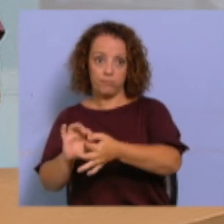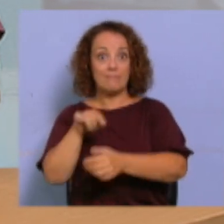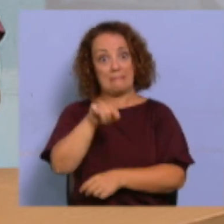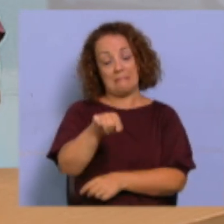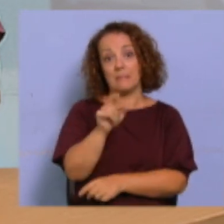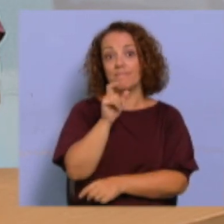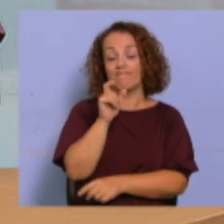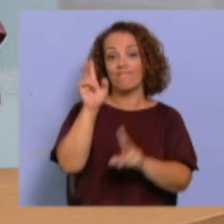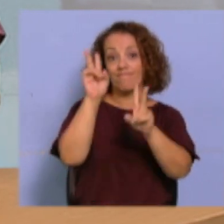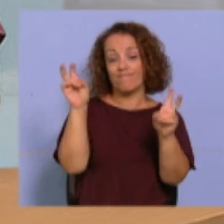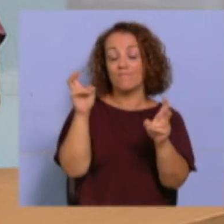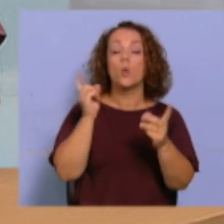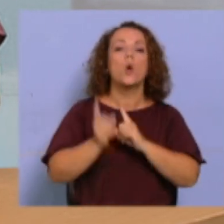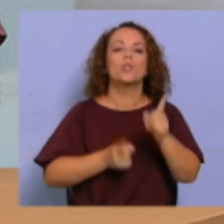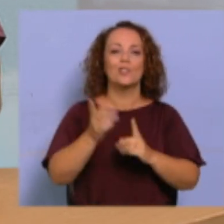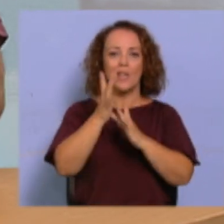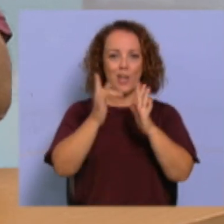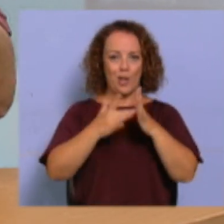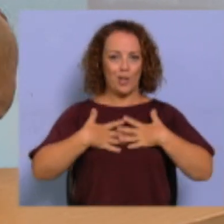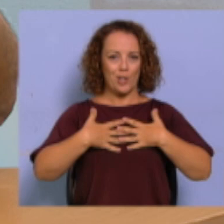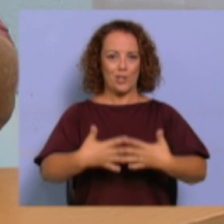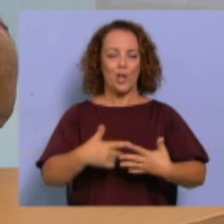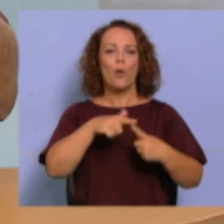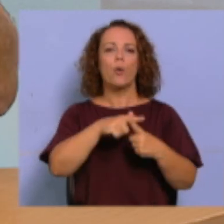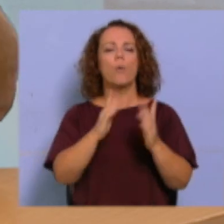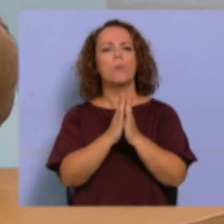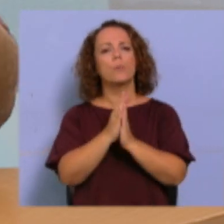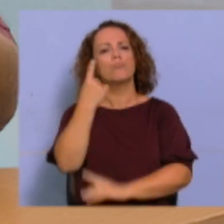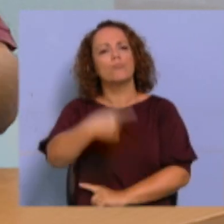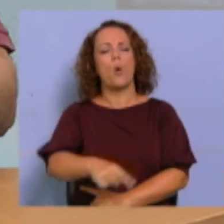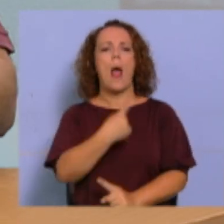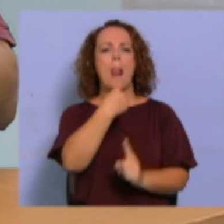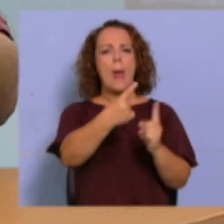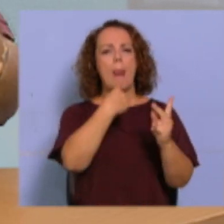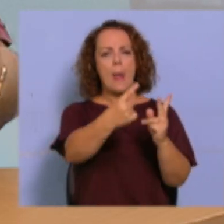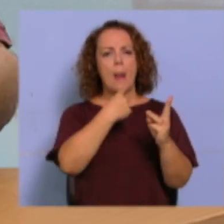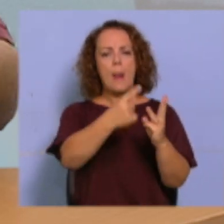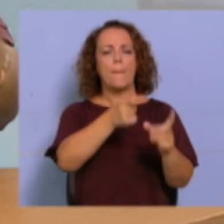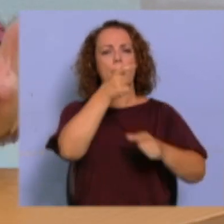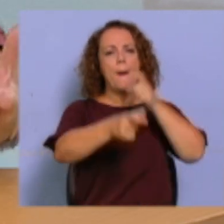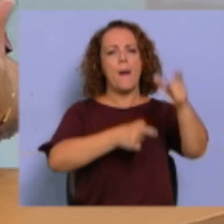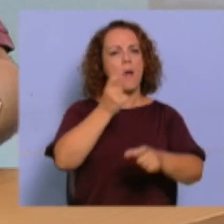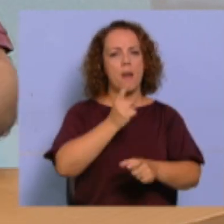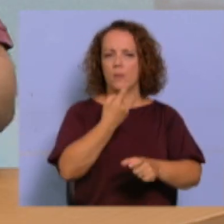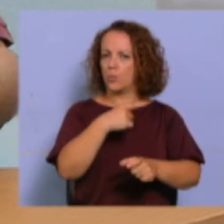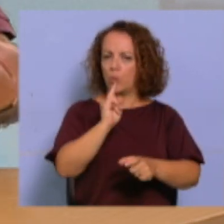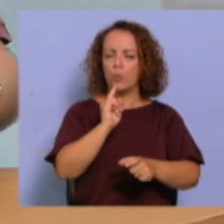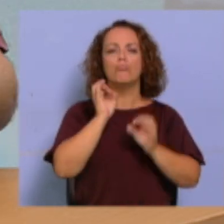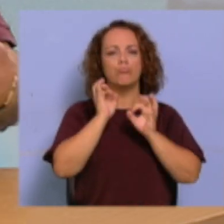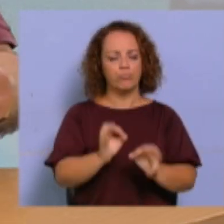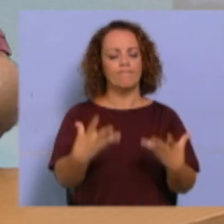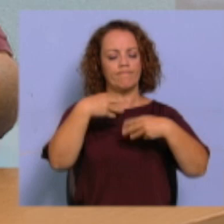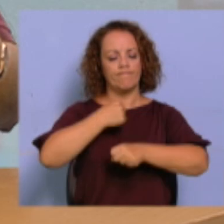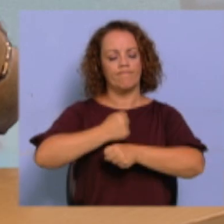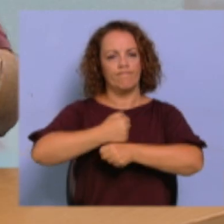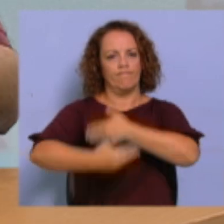de que o cristianismo não é uma religião apenas de palavra, de boca, mas é uma religião operativa. A primeira leitura, por